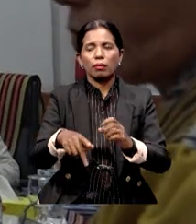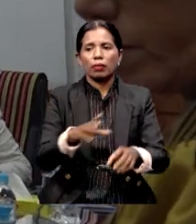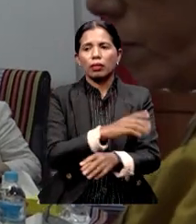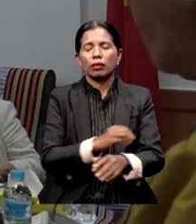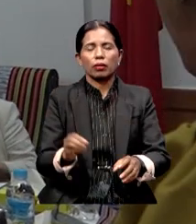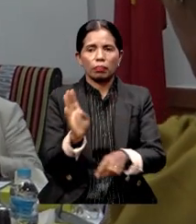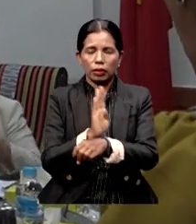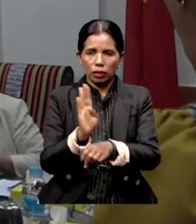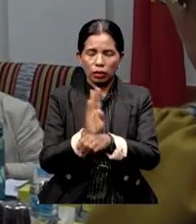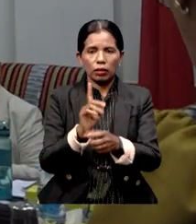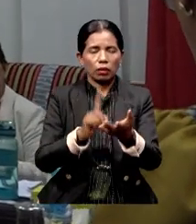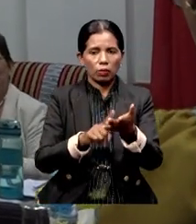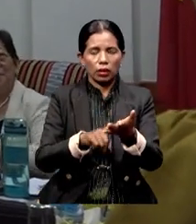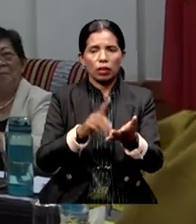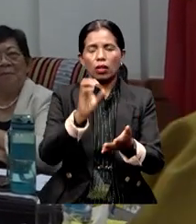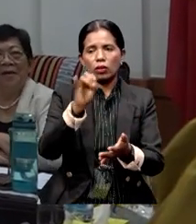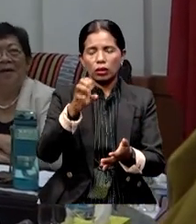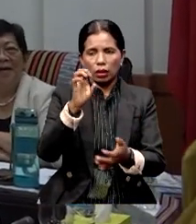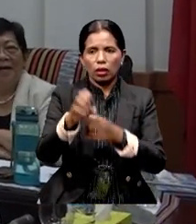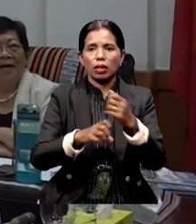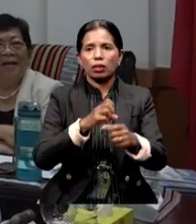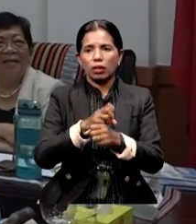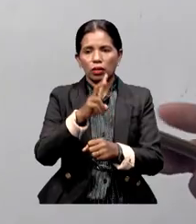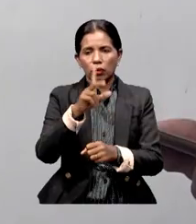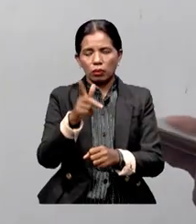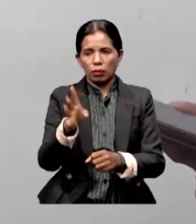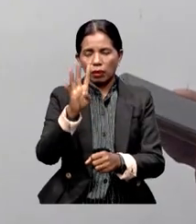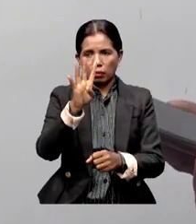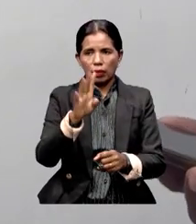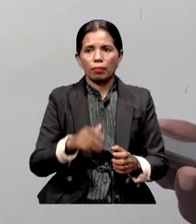ocupada ao debate orçamento geral estado tinang reunião resenhado.